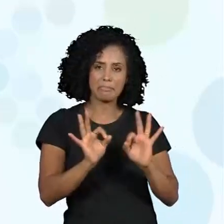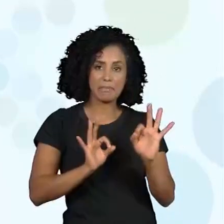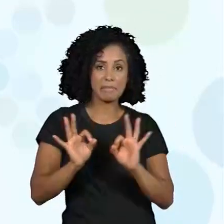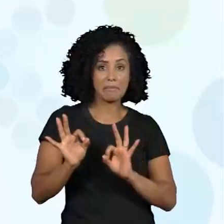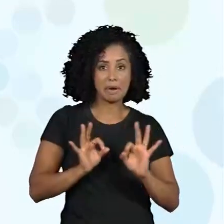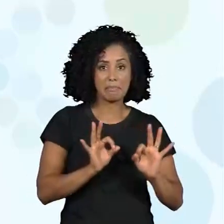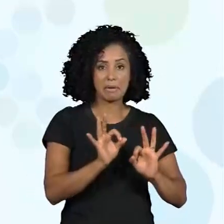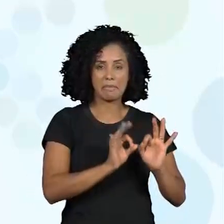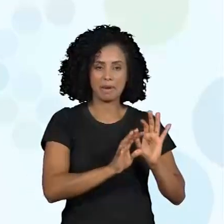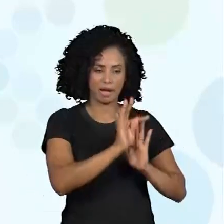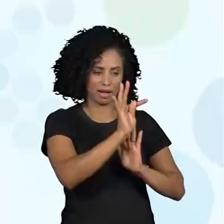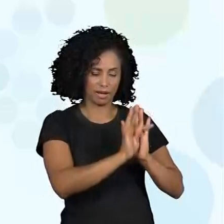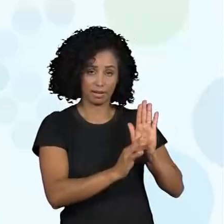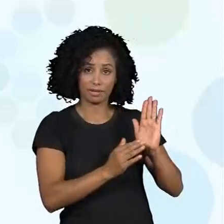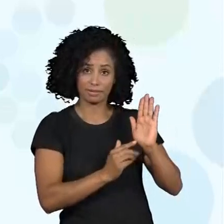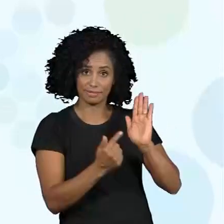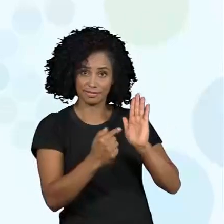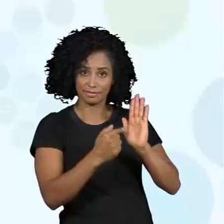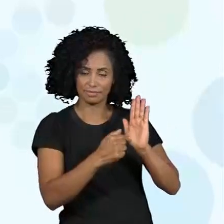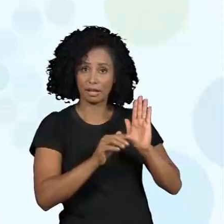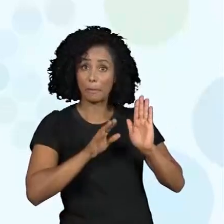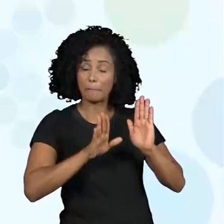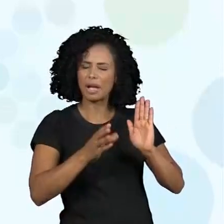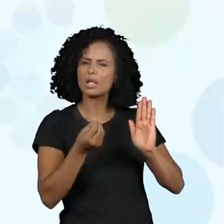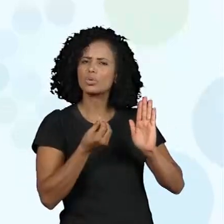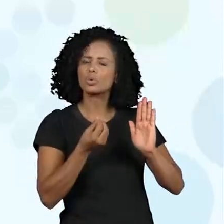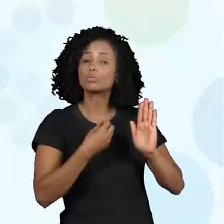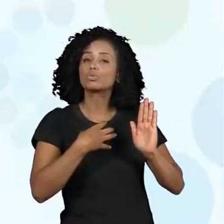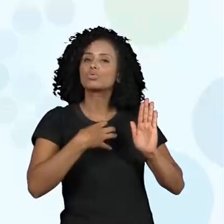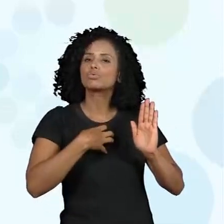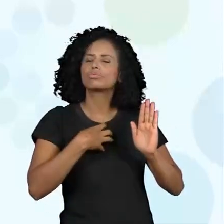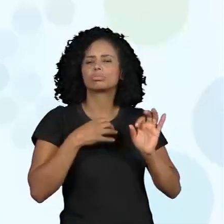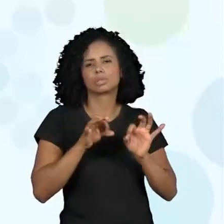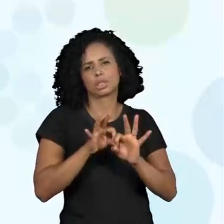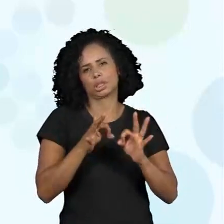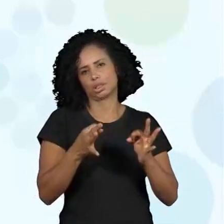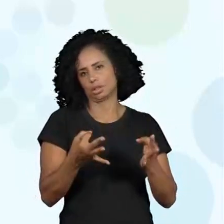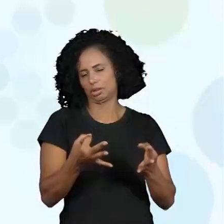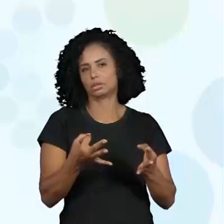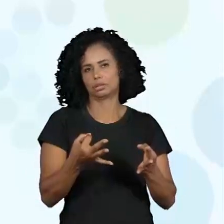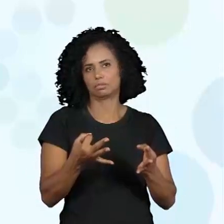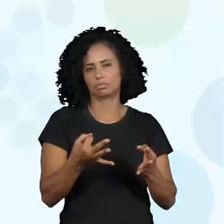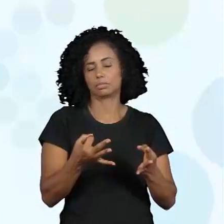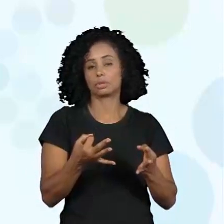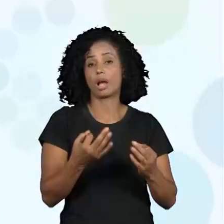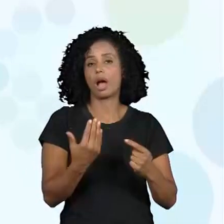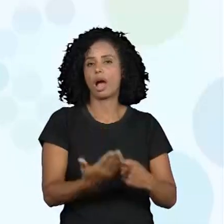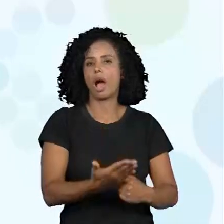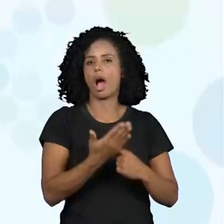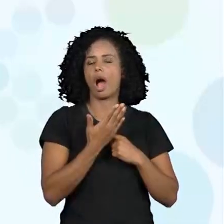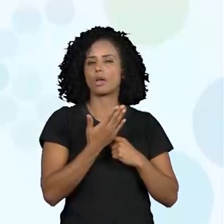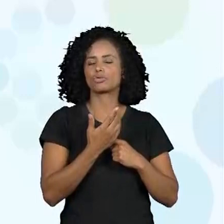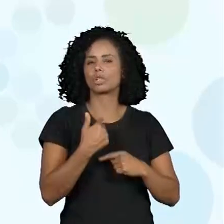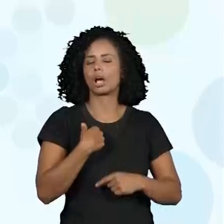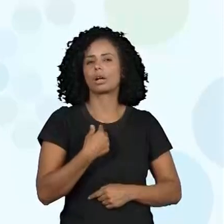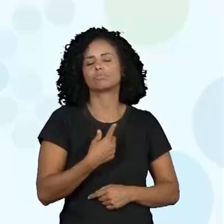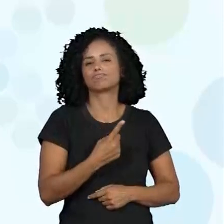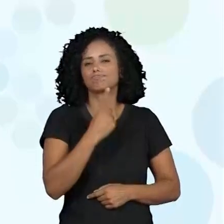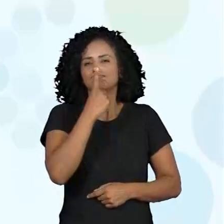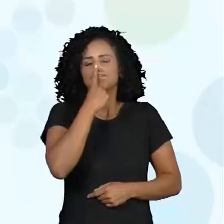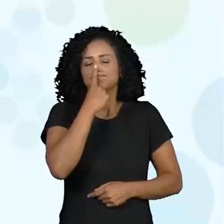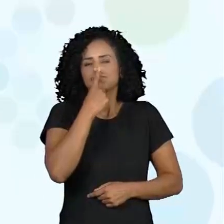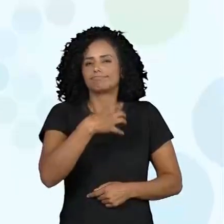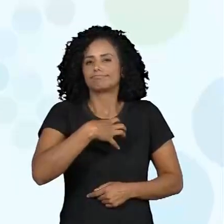textual, mas com um formato mais simples para nos familiarizarmos com essa